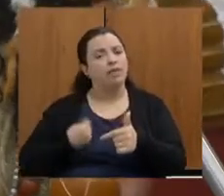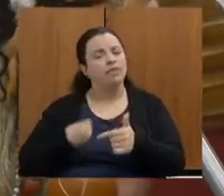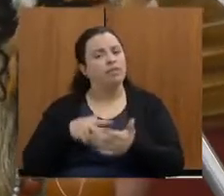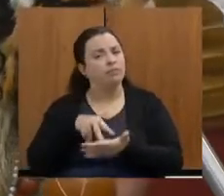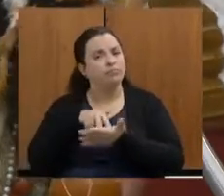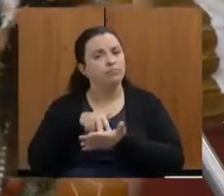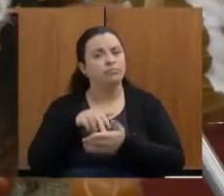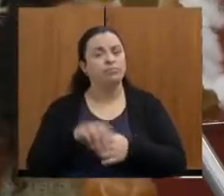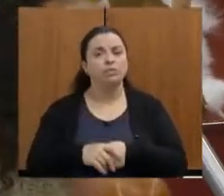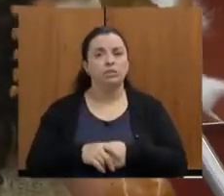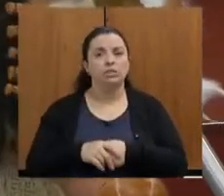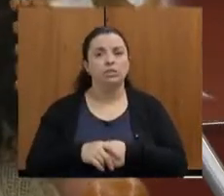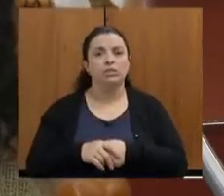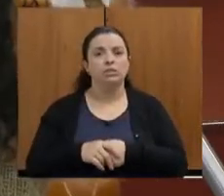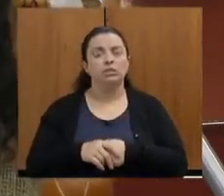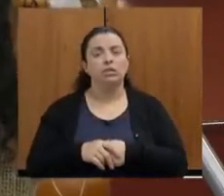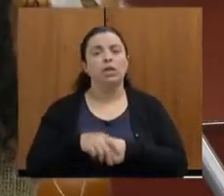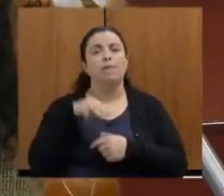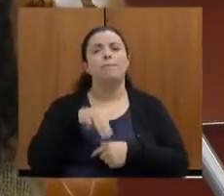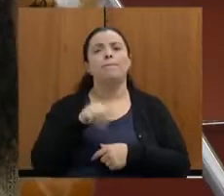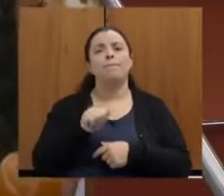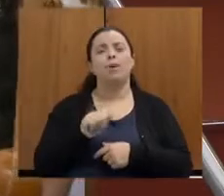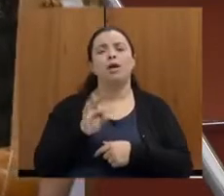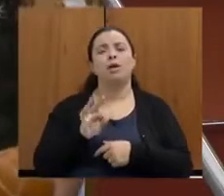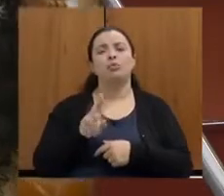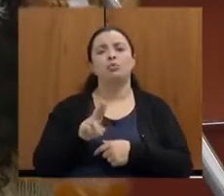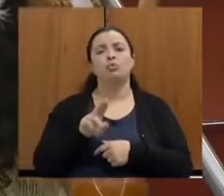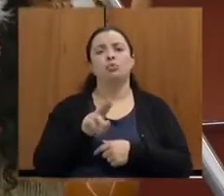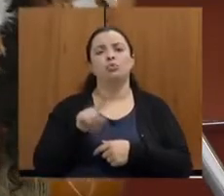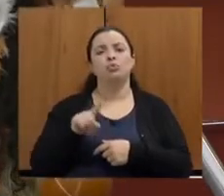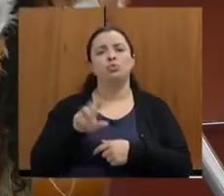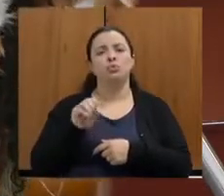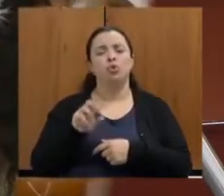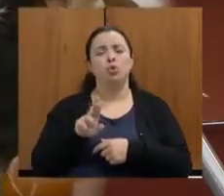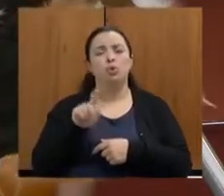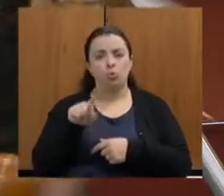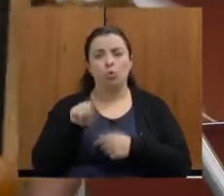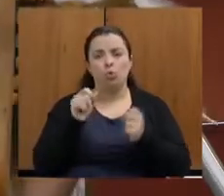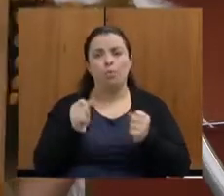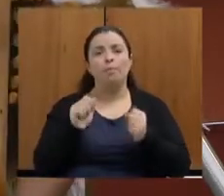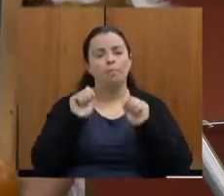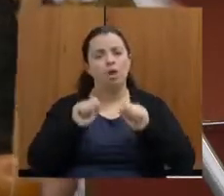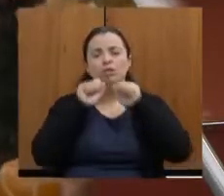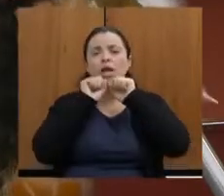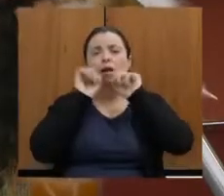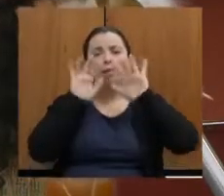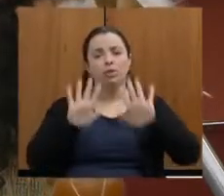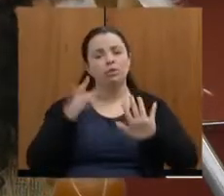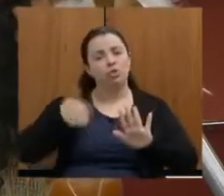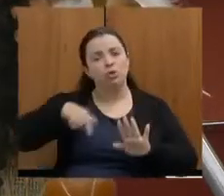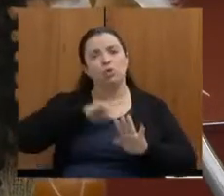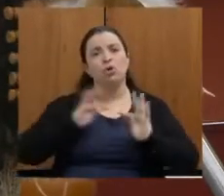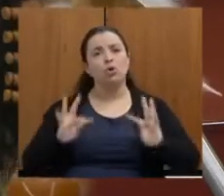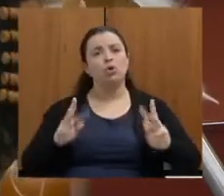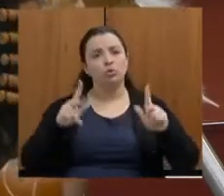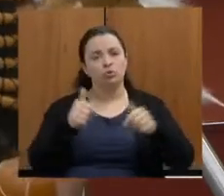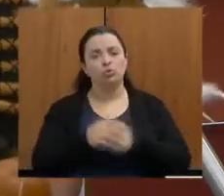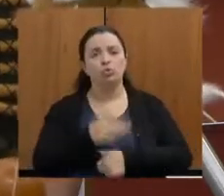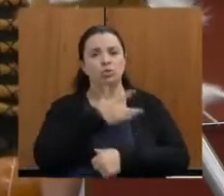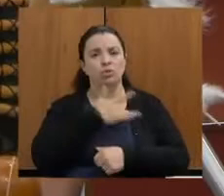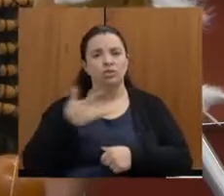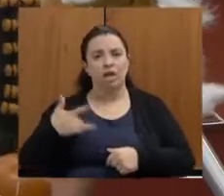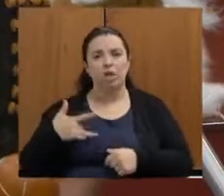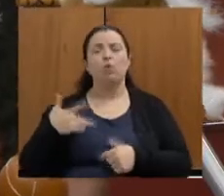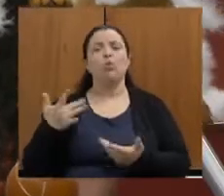e criar uma tesoura não possa nos abençoar né a todos nós que estamos aqui com muita saúde